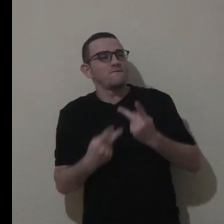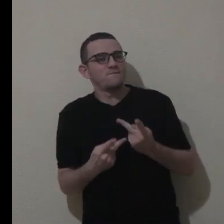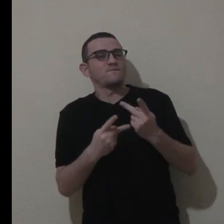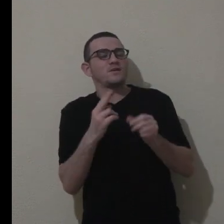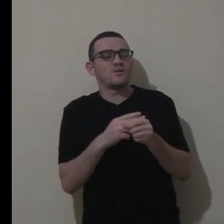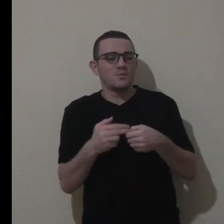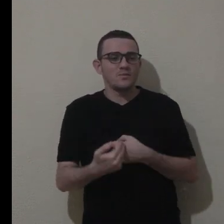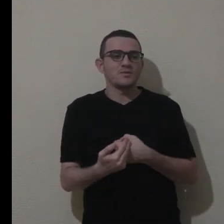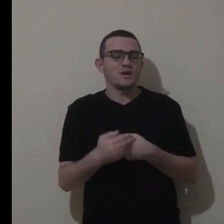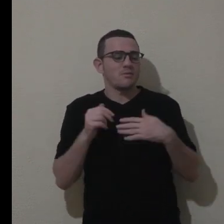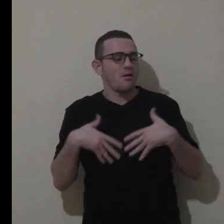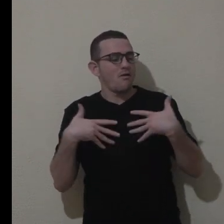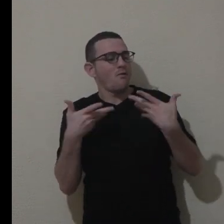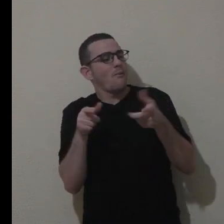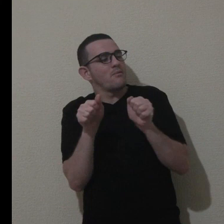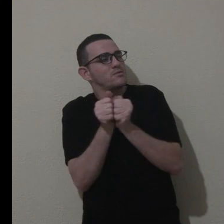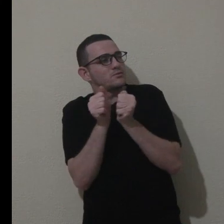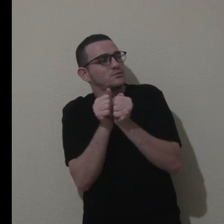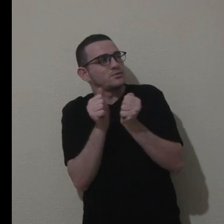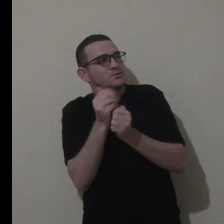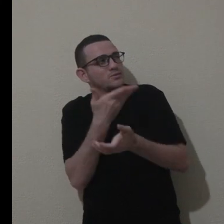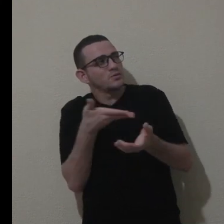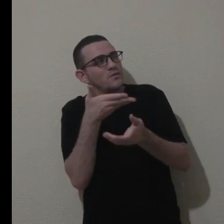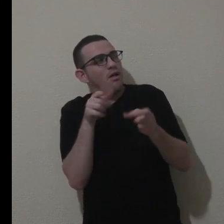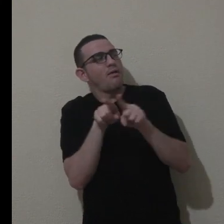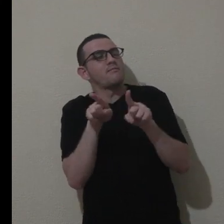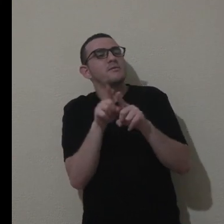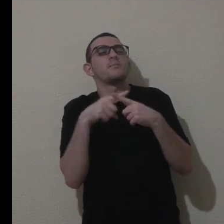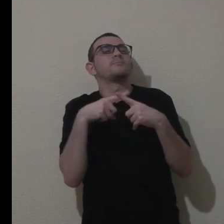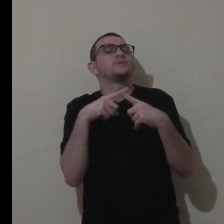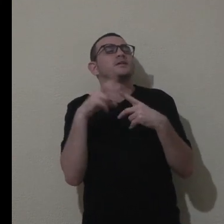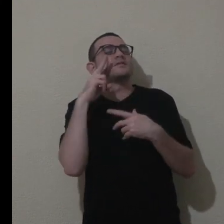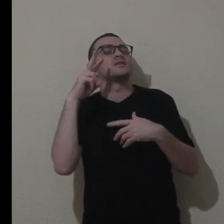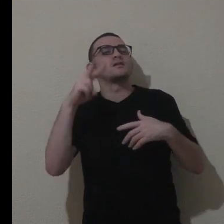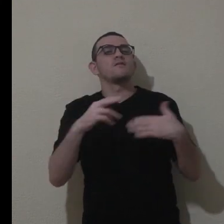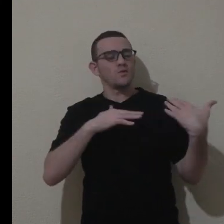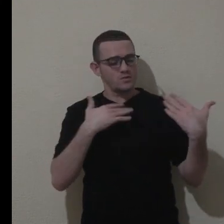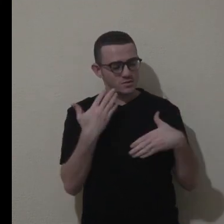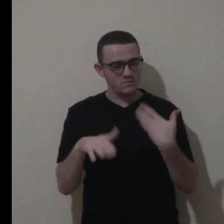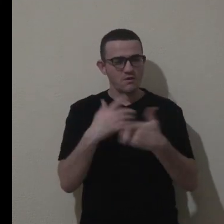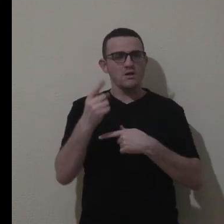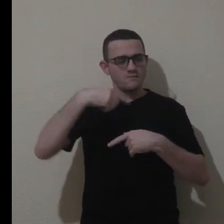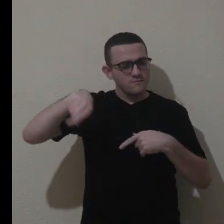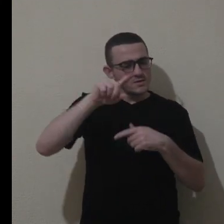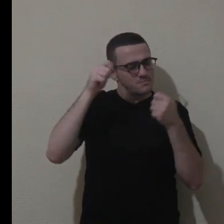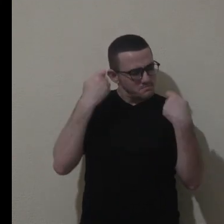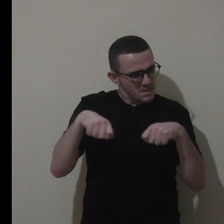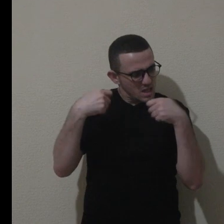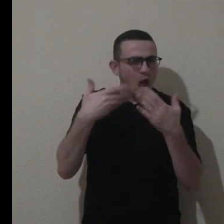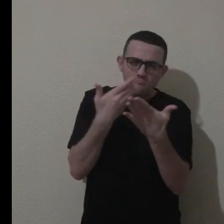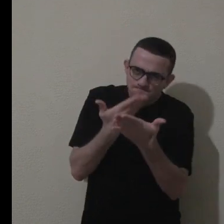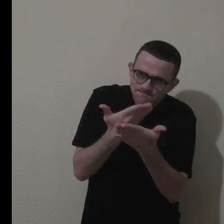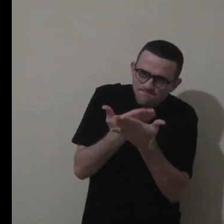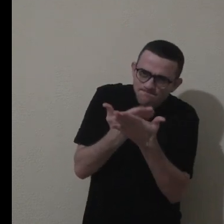Unicamp. Realmente é uma honra ter vocês, porque realmente você vê, né, a trajetória, vocês tiveram que ralar